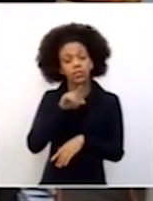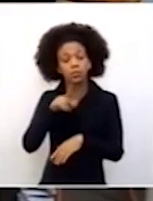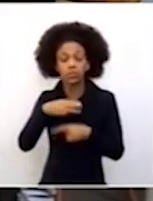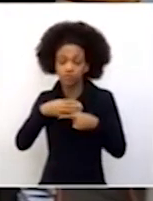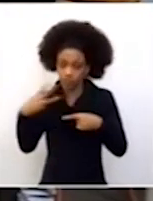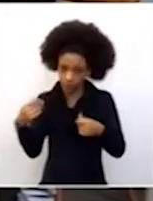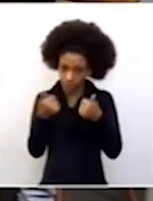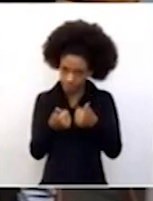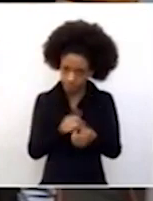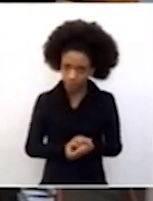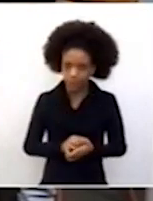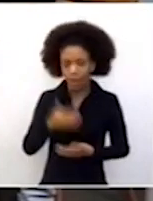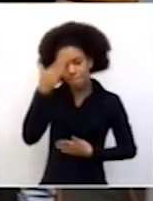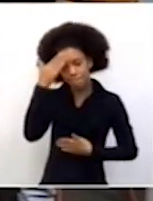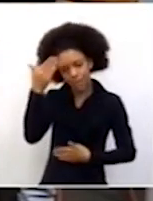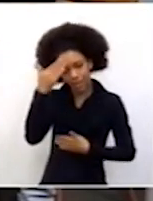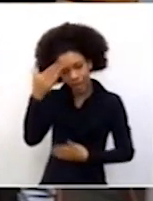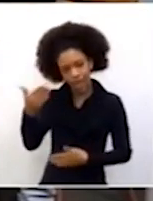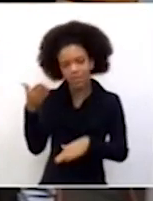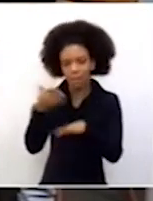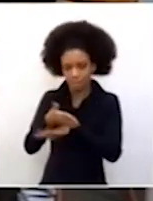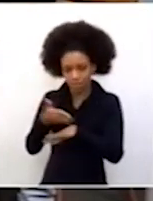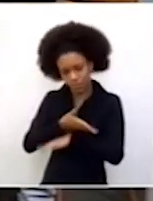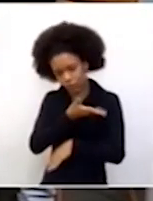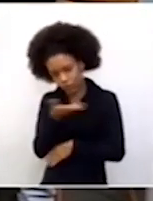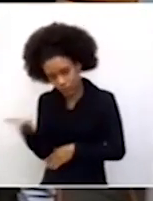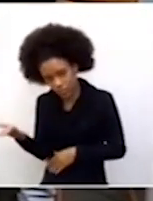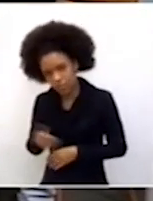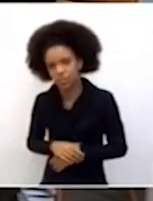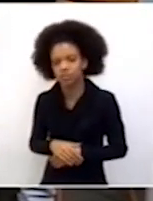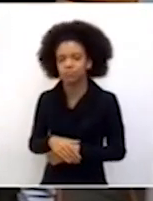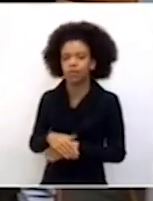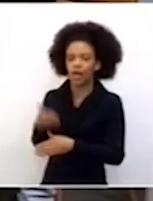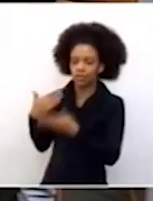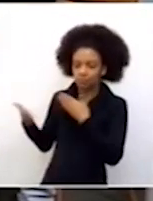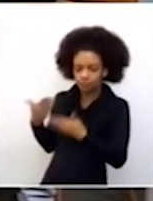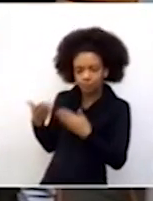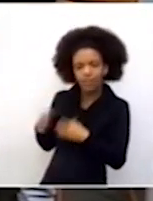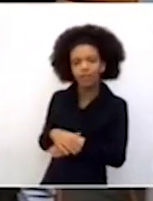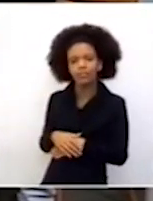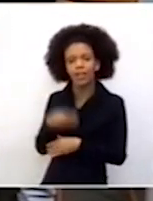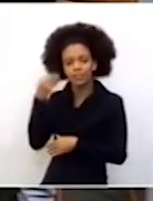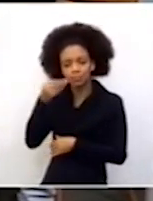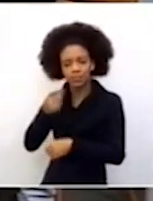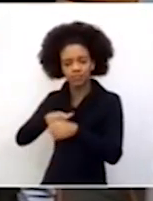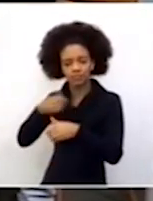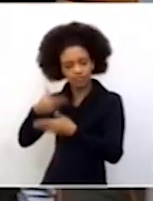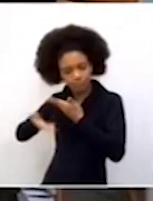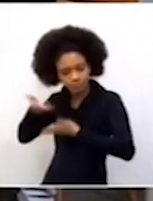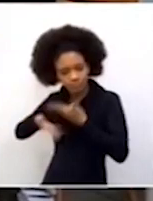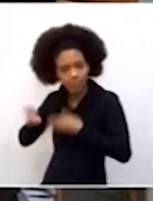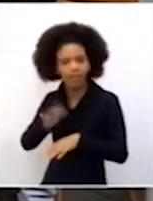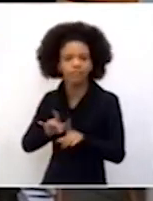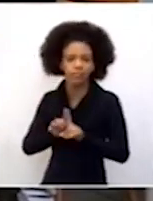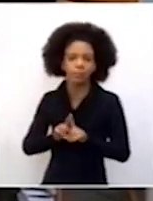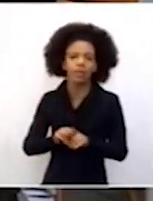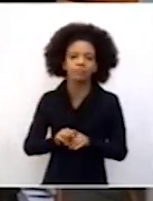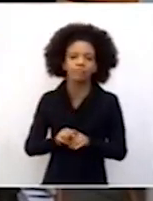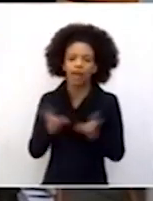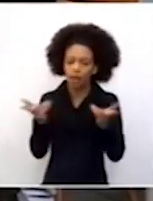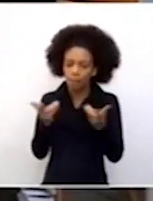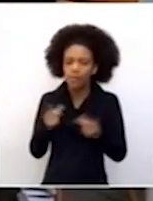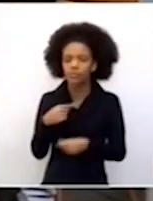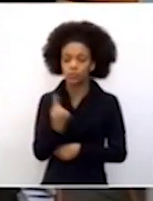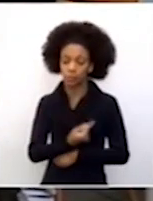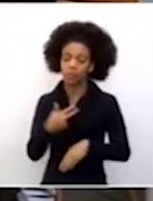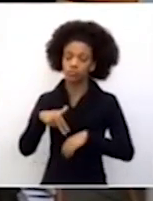IFAP. Muito obrigada por essa participação, por essa colaboração, essa troca de experiências. É muito rico para a gente